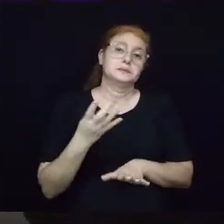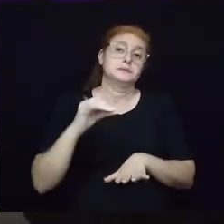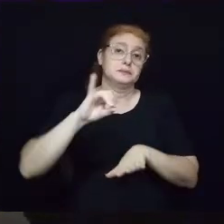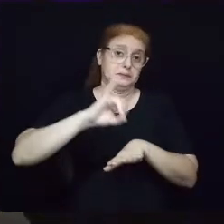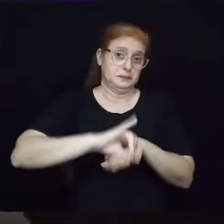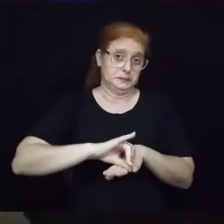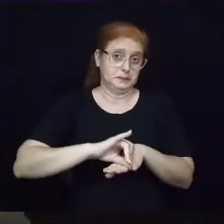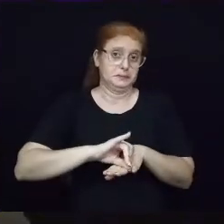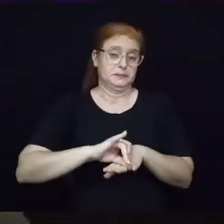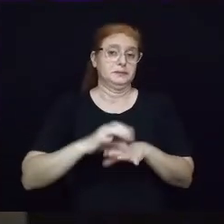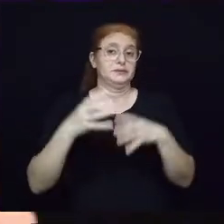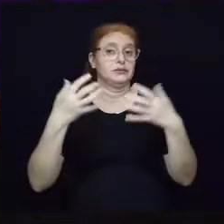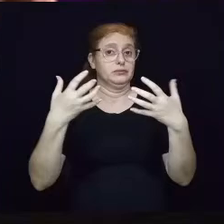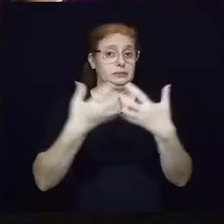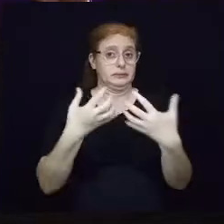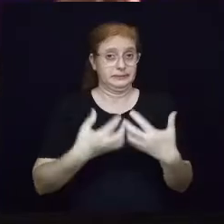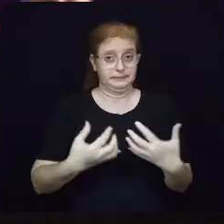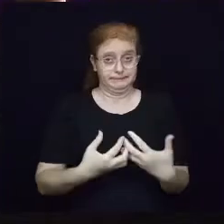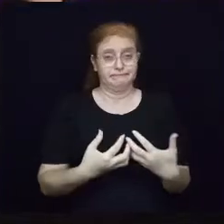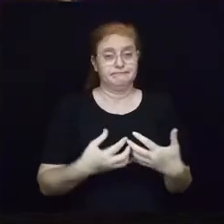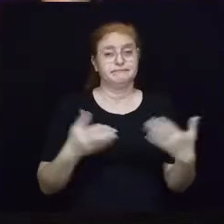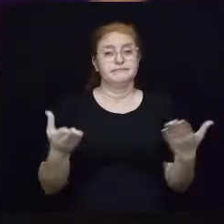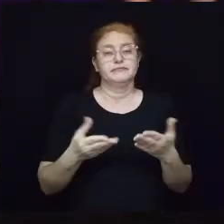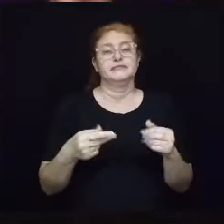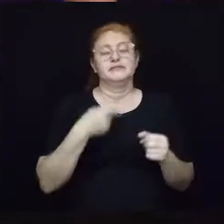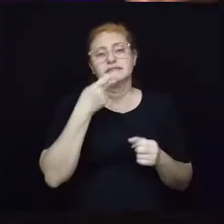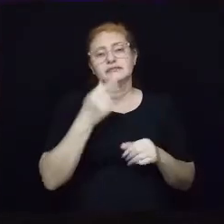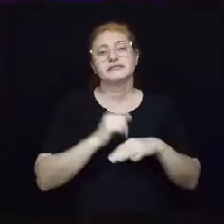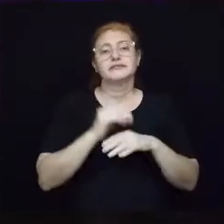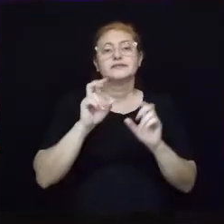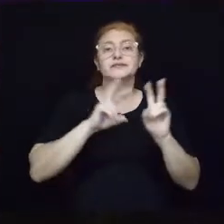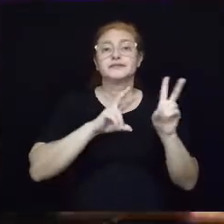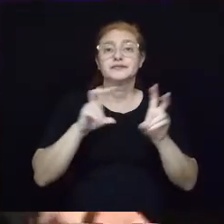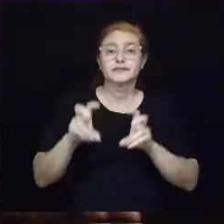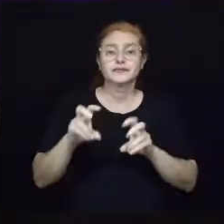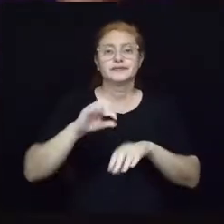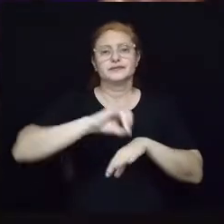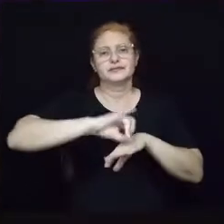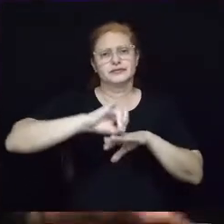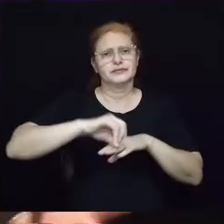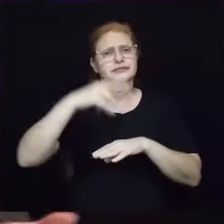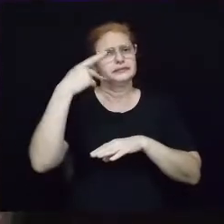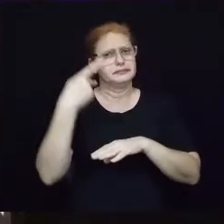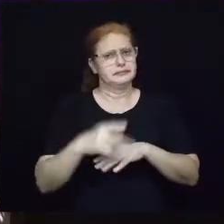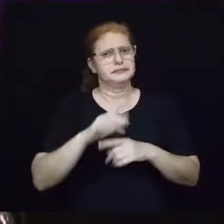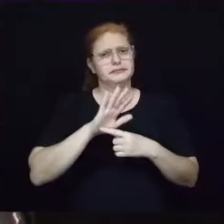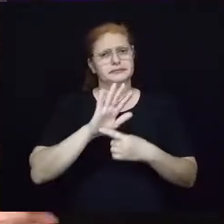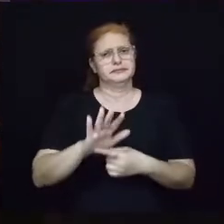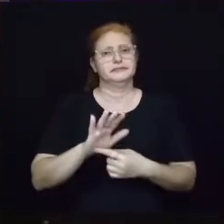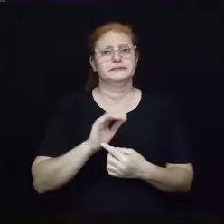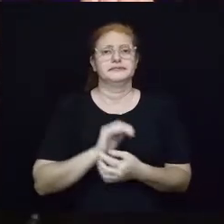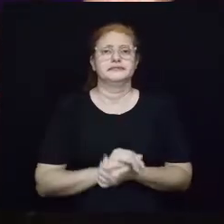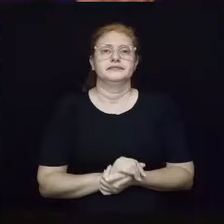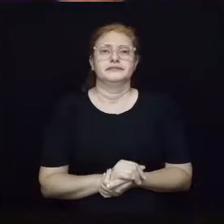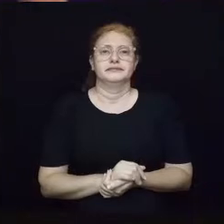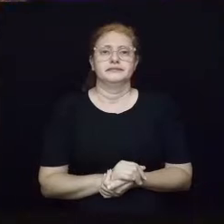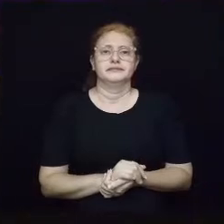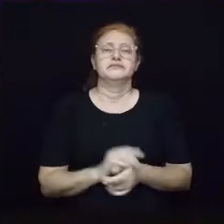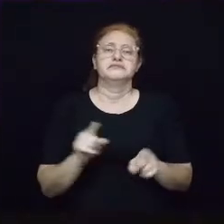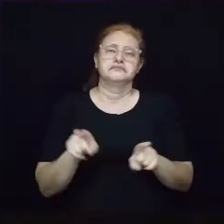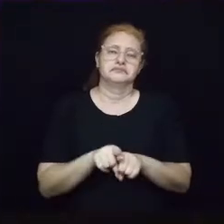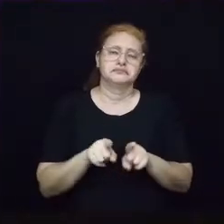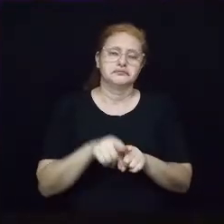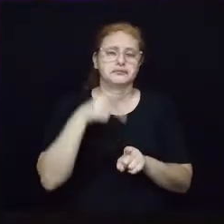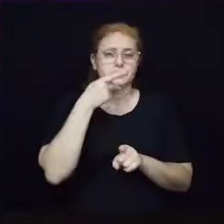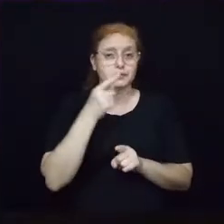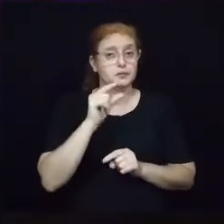obras bastante complexas. Então, hoje nós vamos falar mais sobre essas obras que estão aqui apresentadas. E também